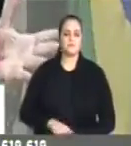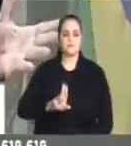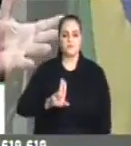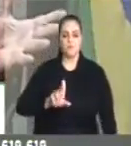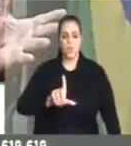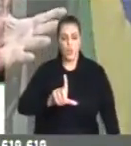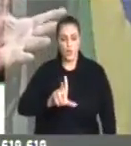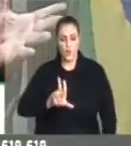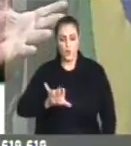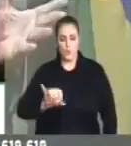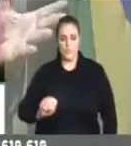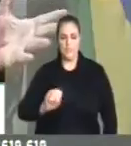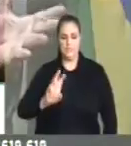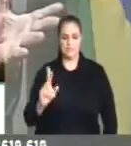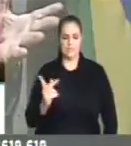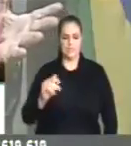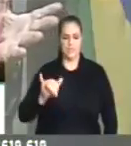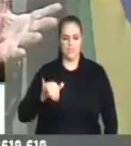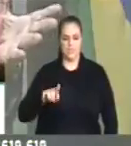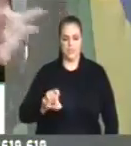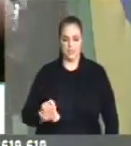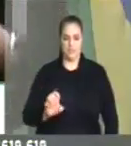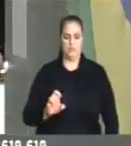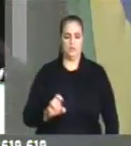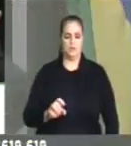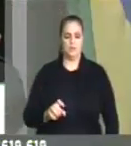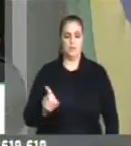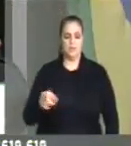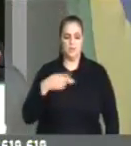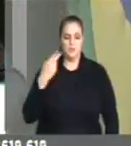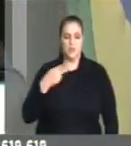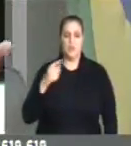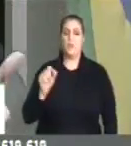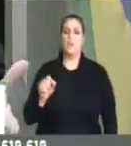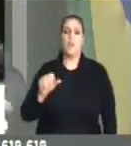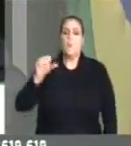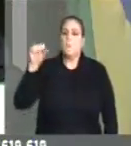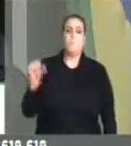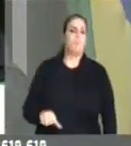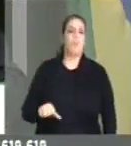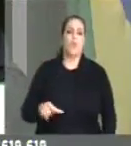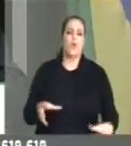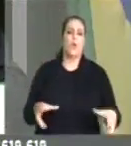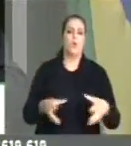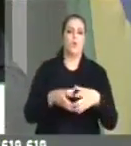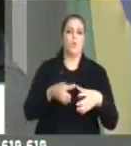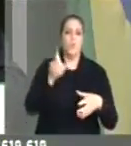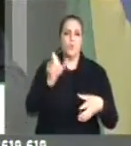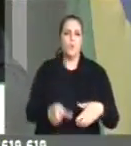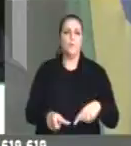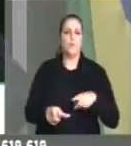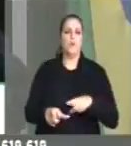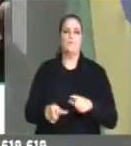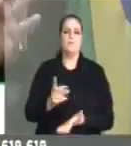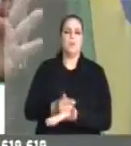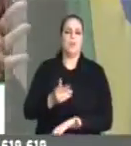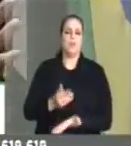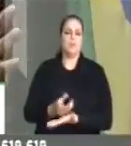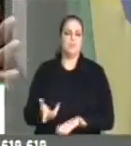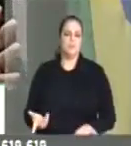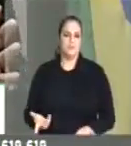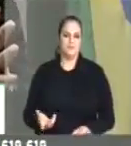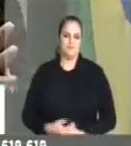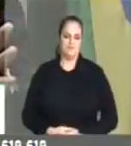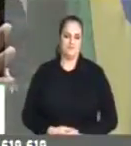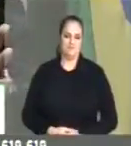saudoso senador Luiz Henrique, que o pior da turma do Poá era o próprio. Havia que não